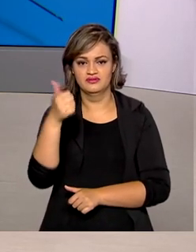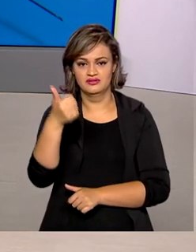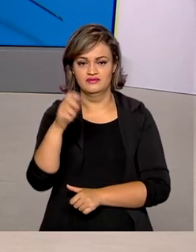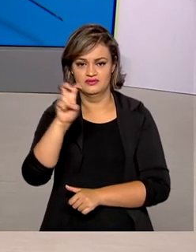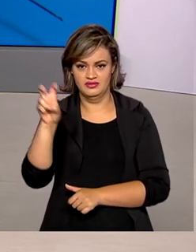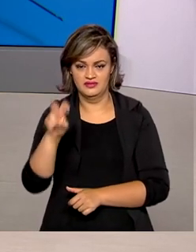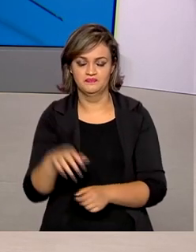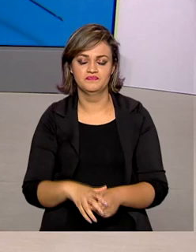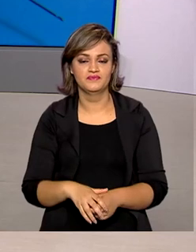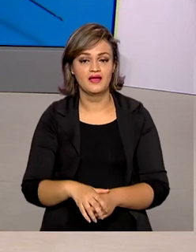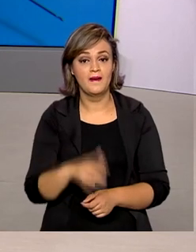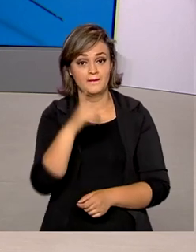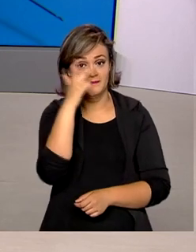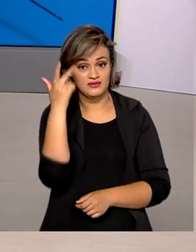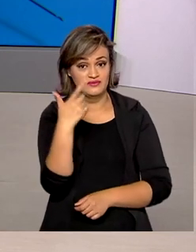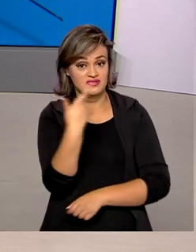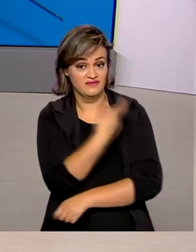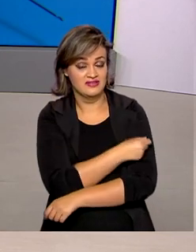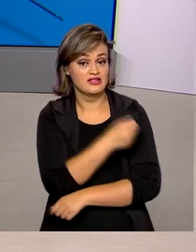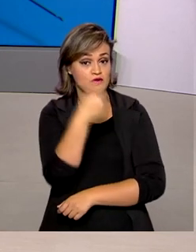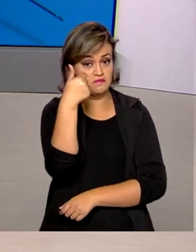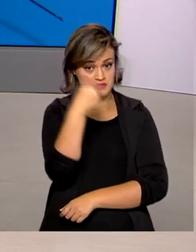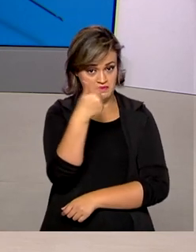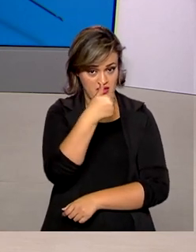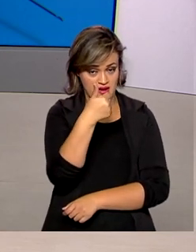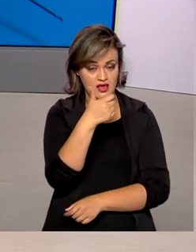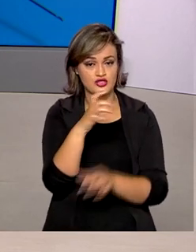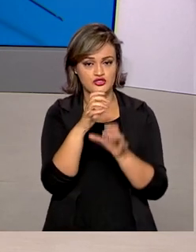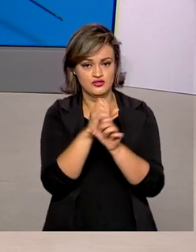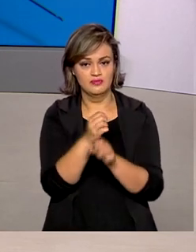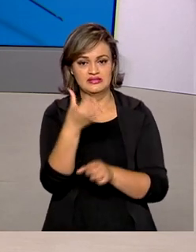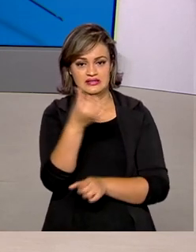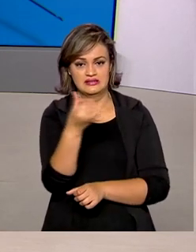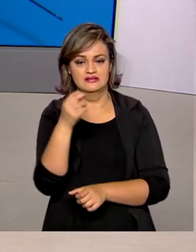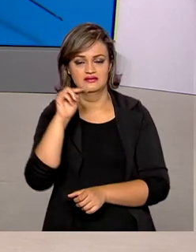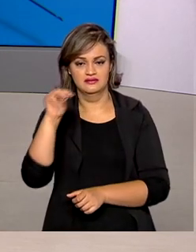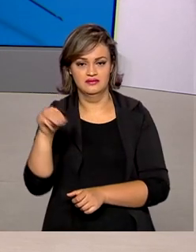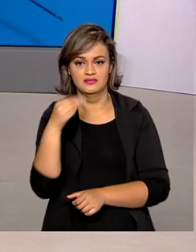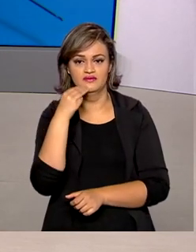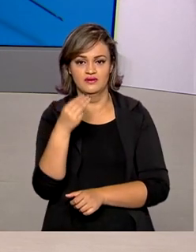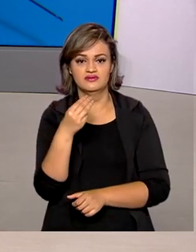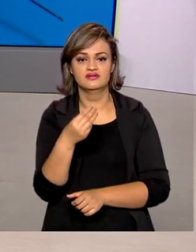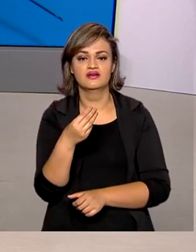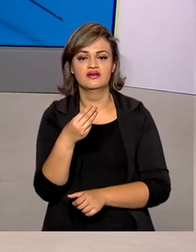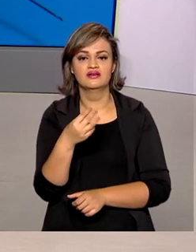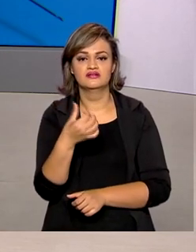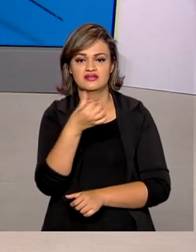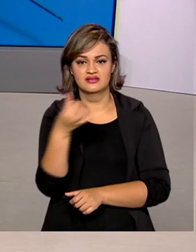84.102.155. As pessoas vacinadas com a primeira dose,